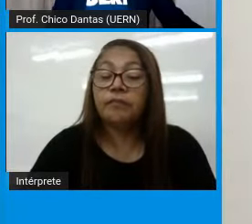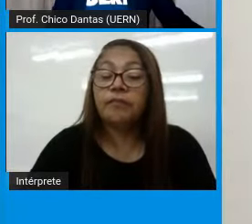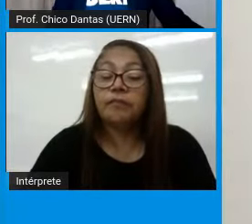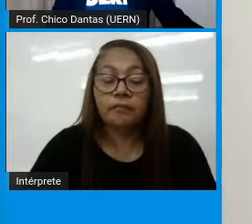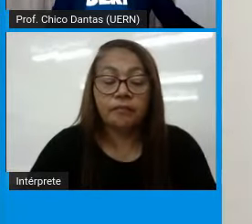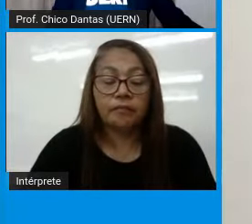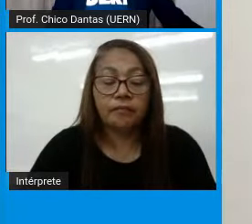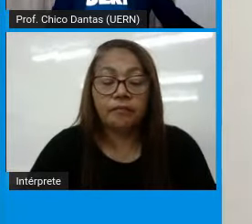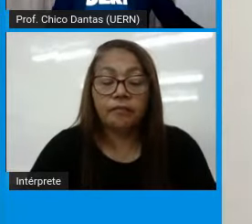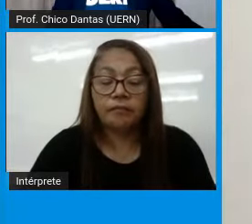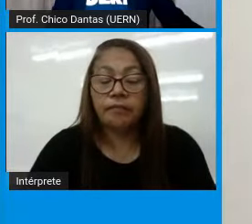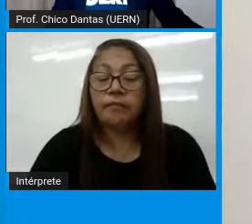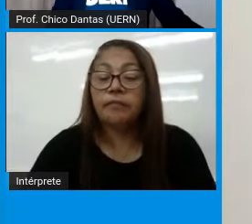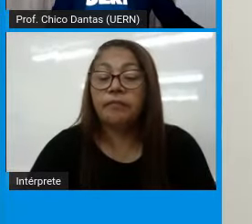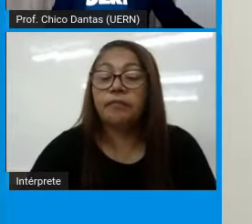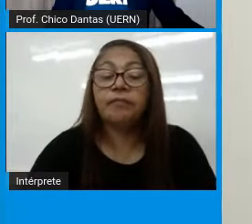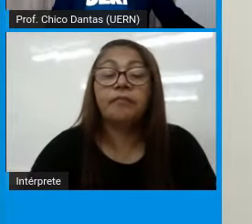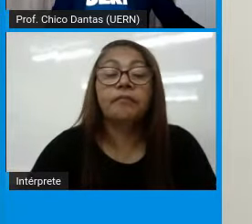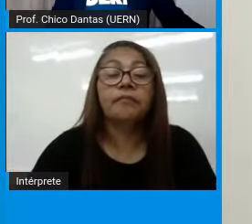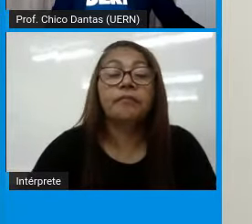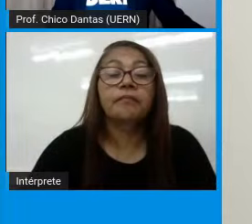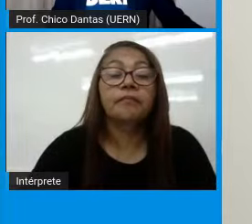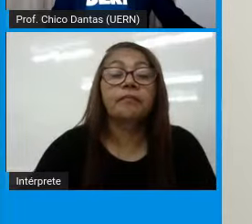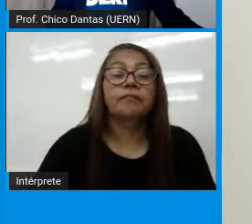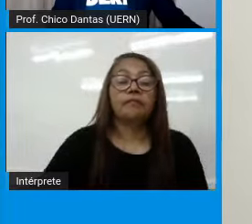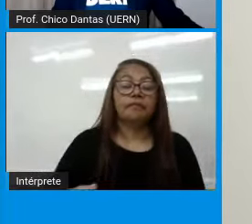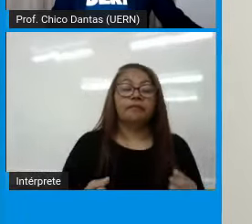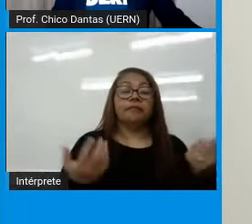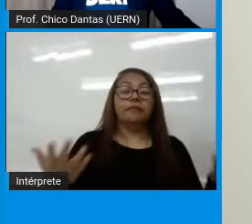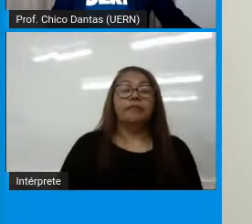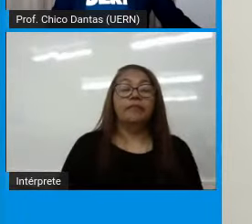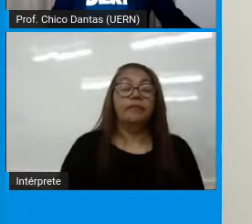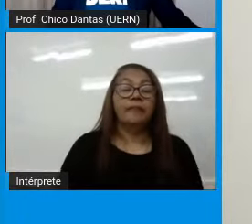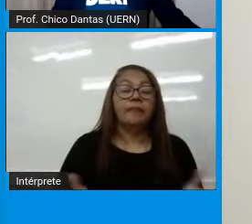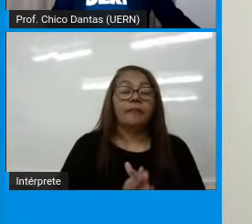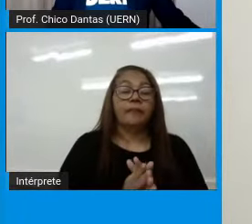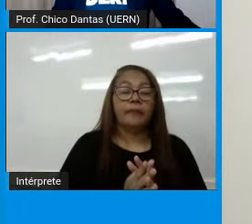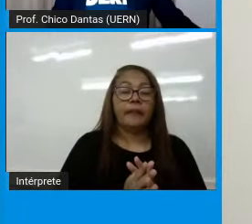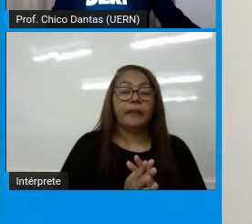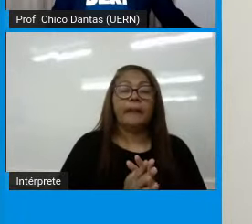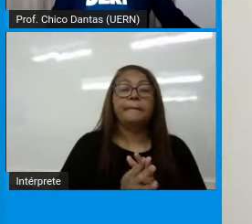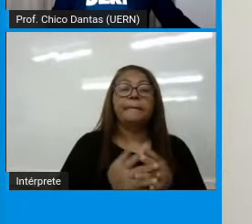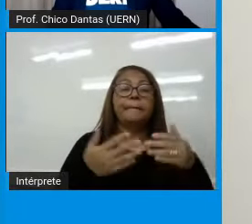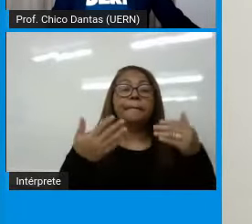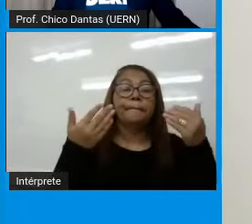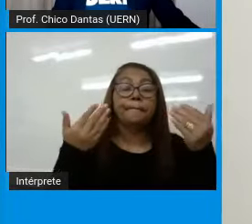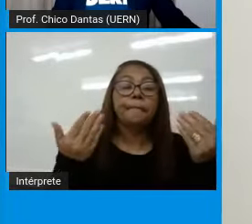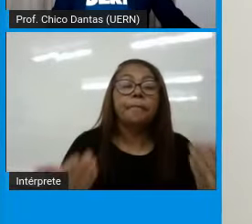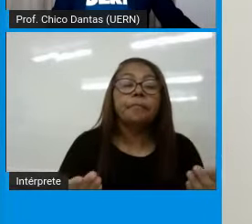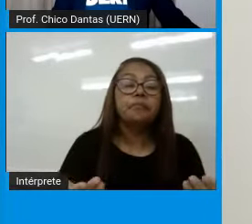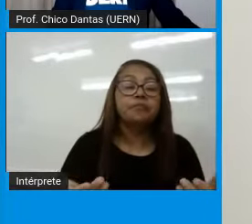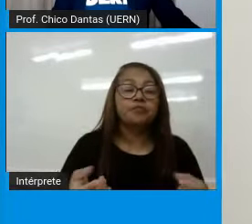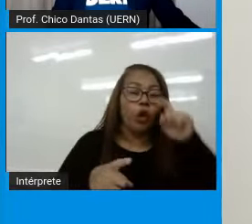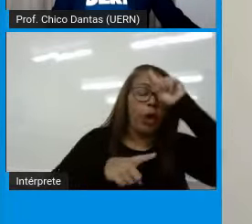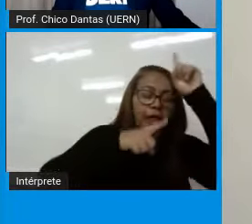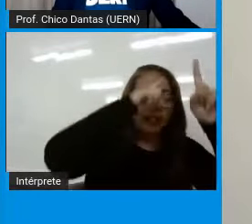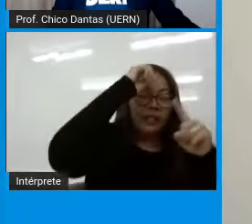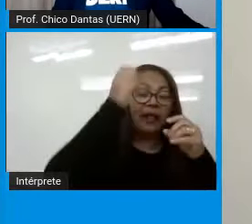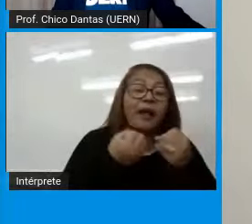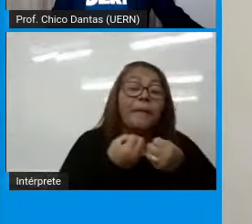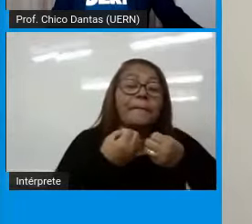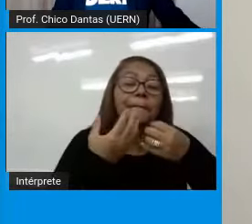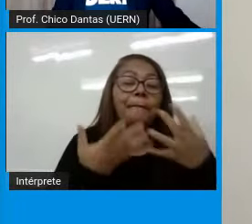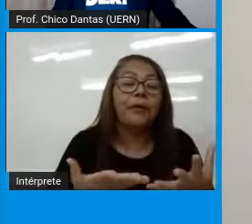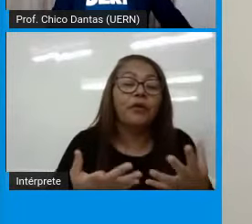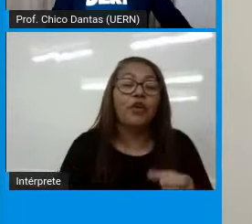Isso vai evitar que você tenha que regravar muitas vezes e que você perca seu raciocínio, além de te dar uma ideia muito boa do tempo de gravação. Quanto